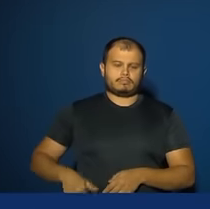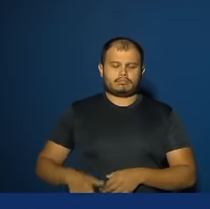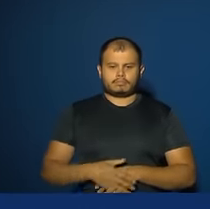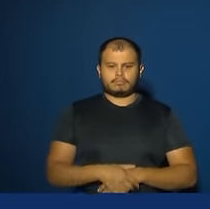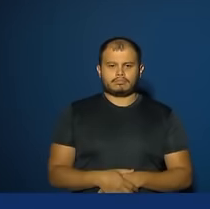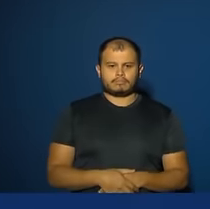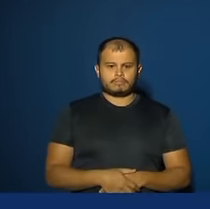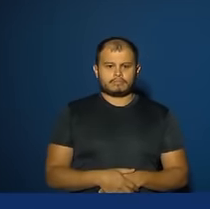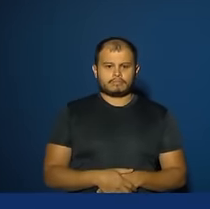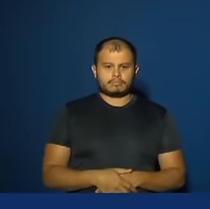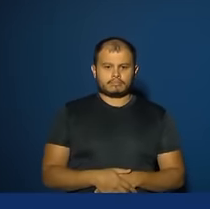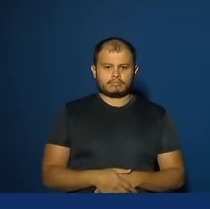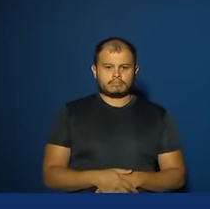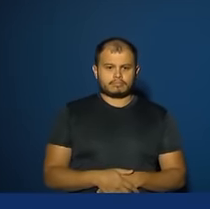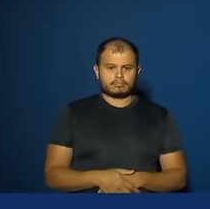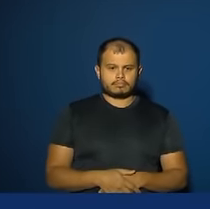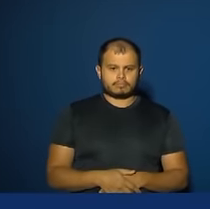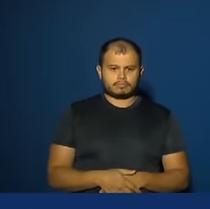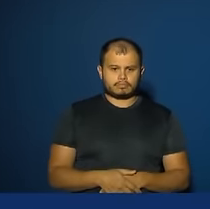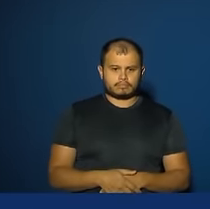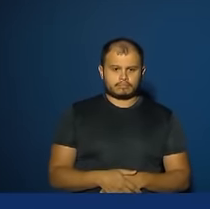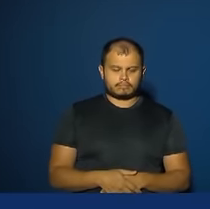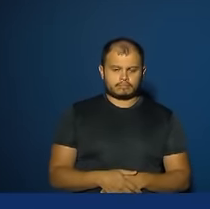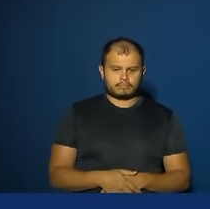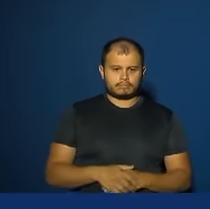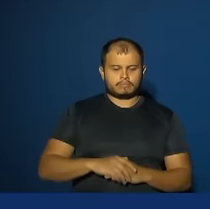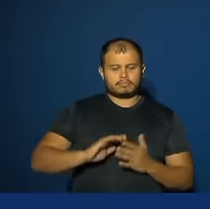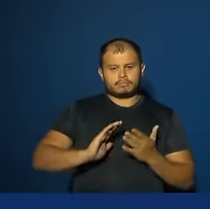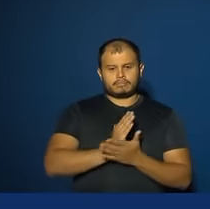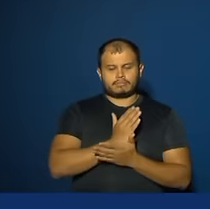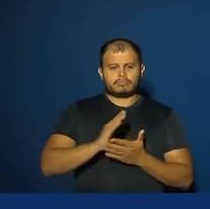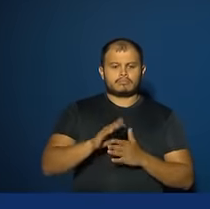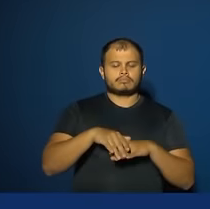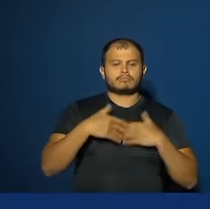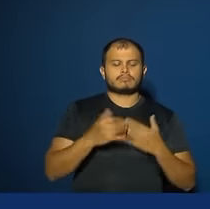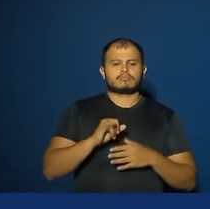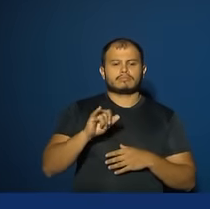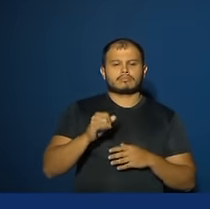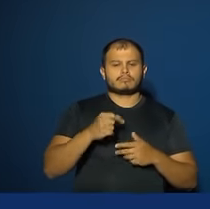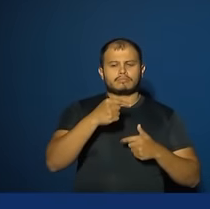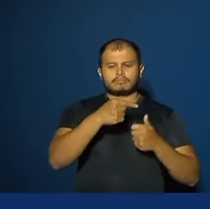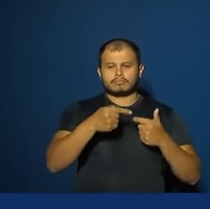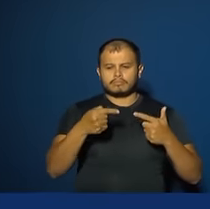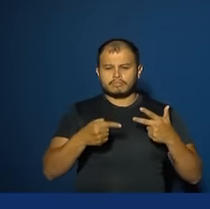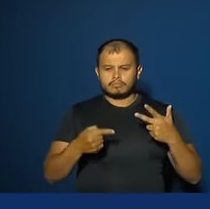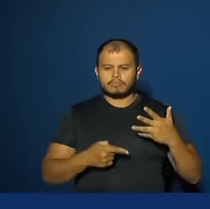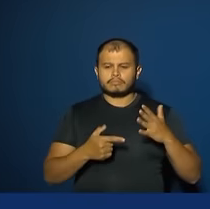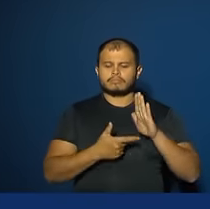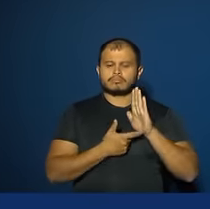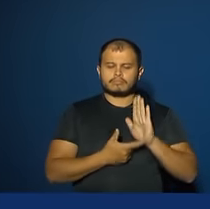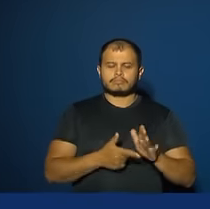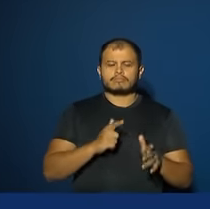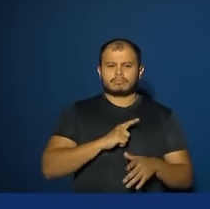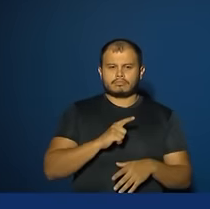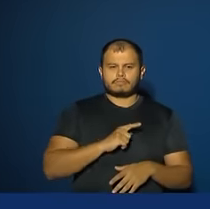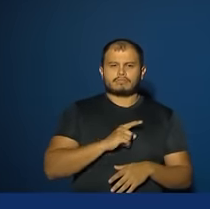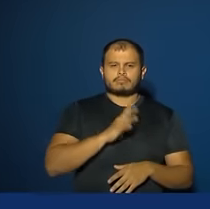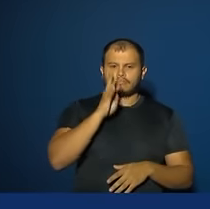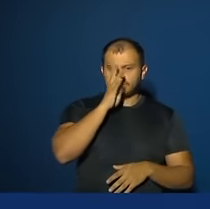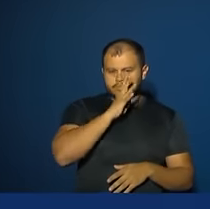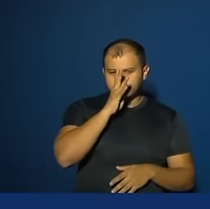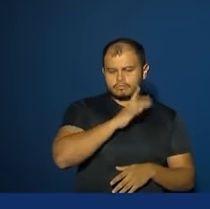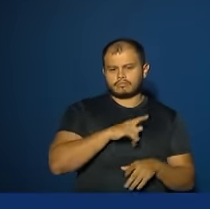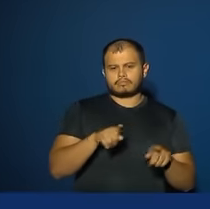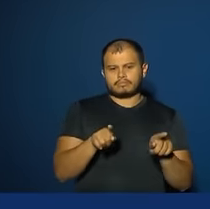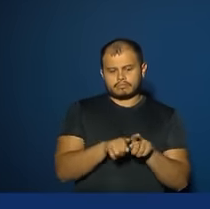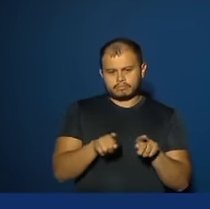E determinados componentes do índice de inflação ainda mostram uma resiliência, que é uma resiliência,